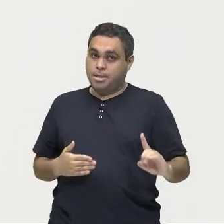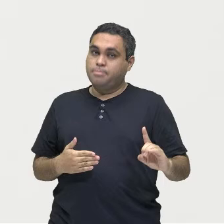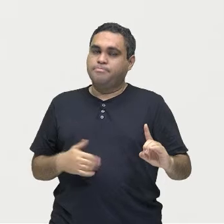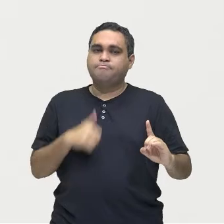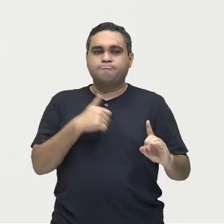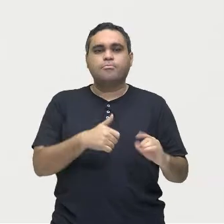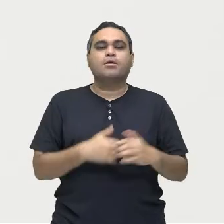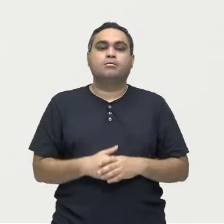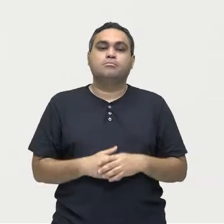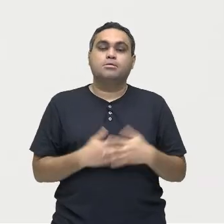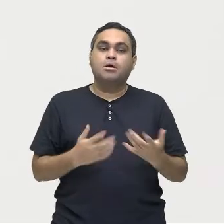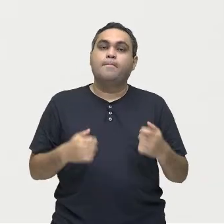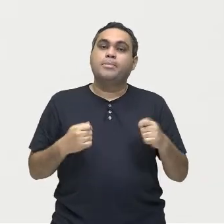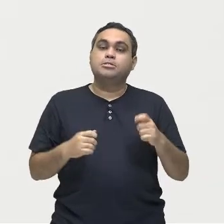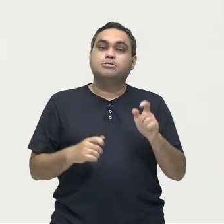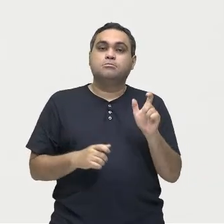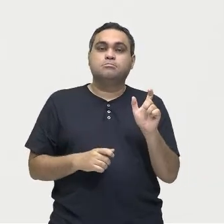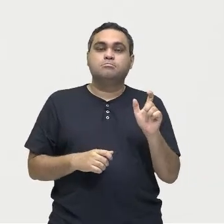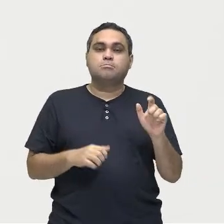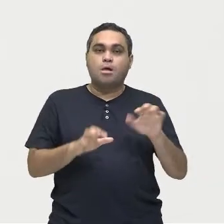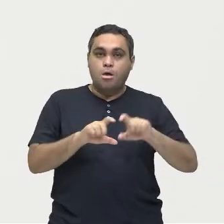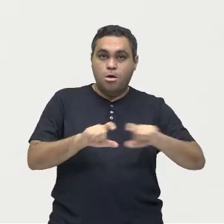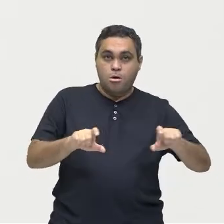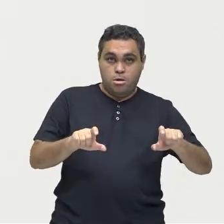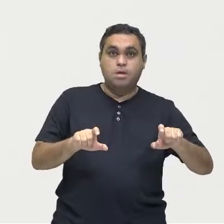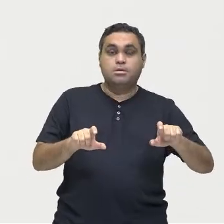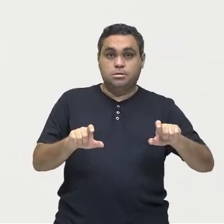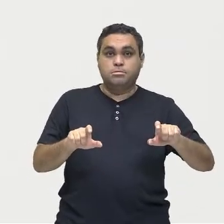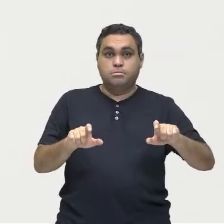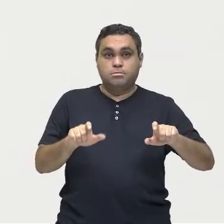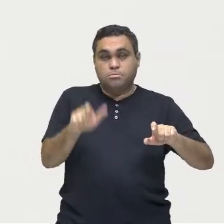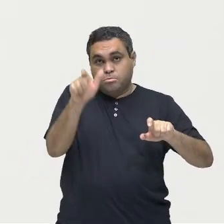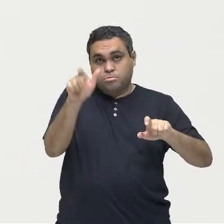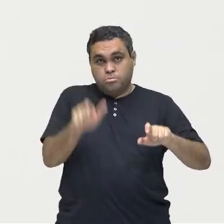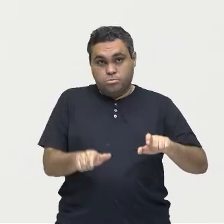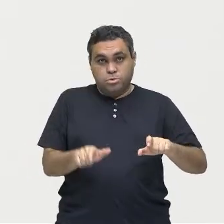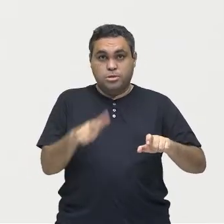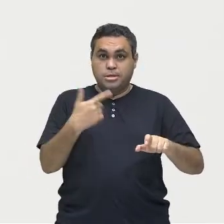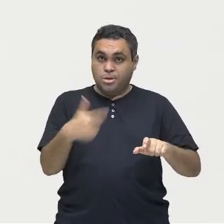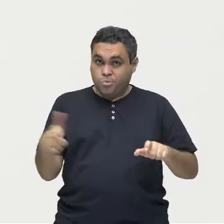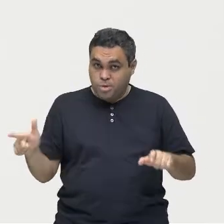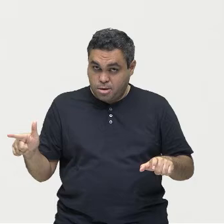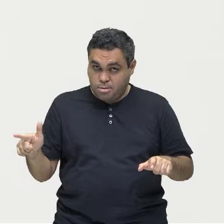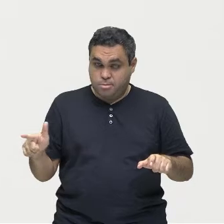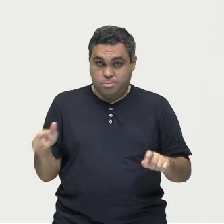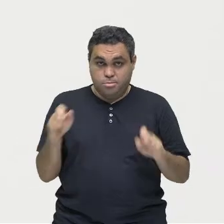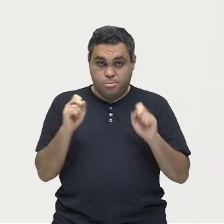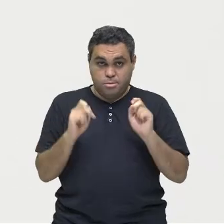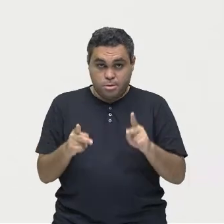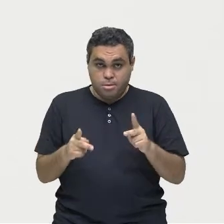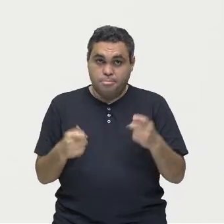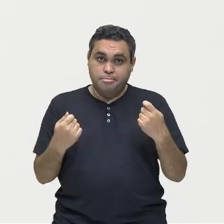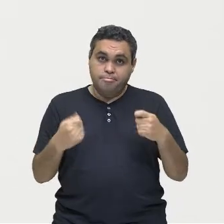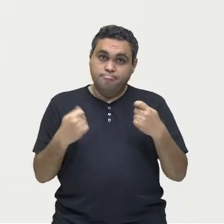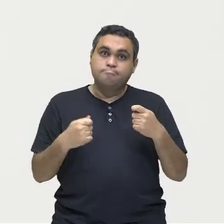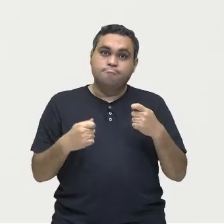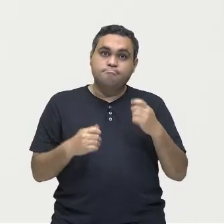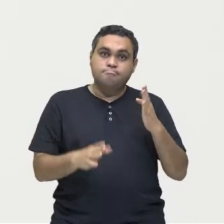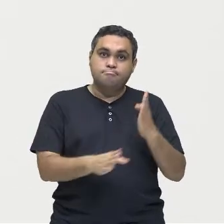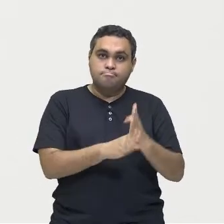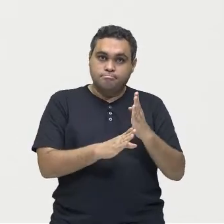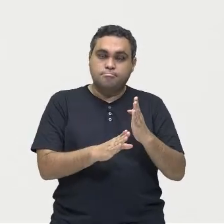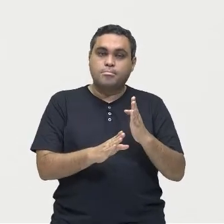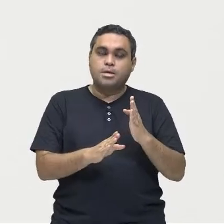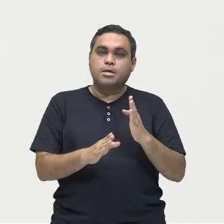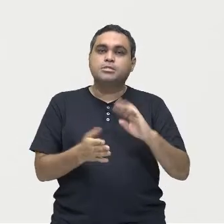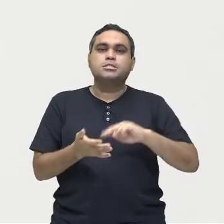preciso identificar a oração em destaque cujo sujeito é inexistente, ou seja, essa oração só possui